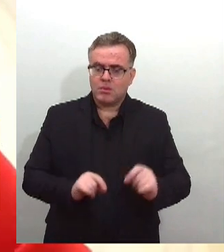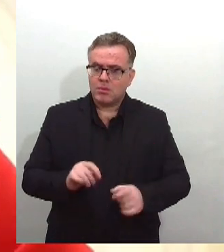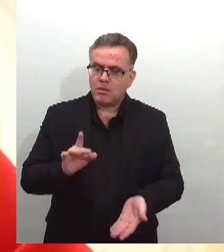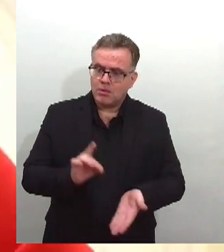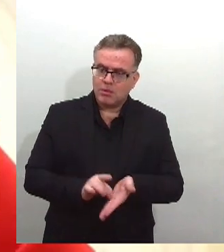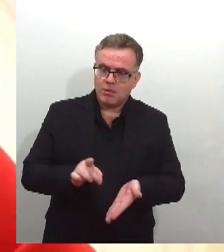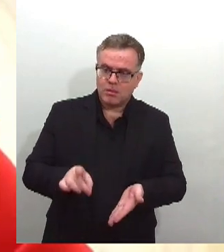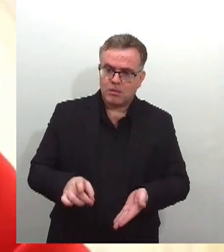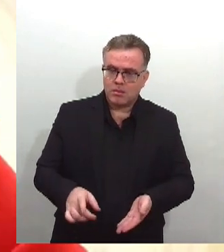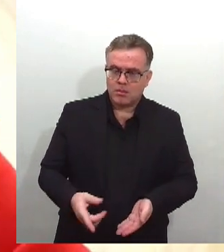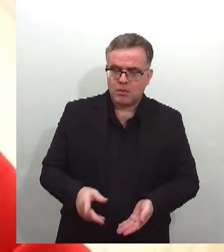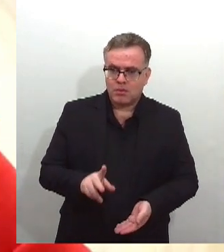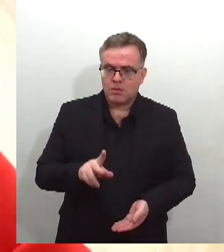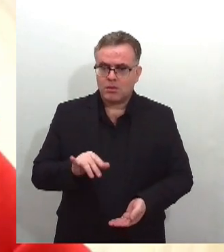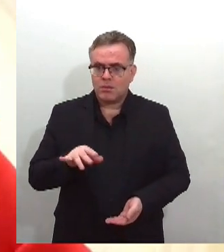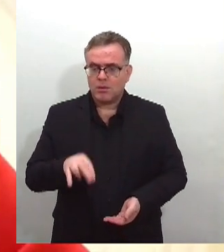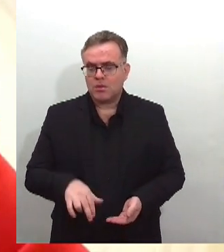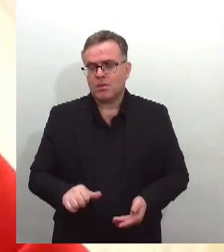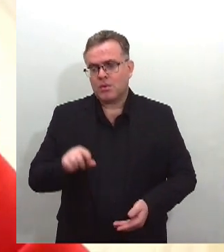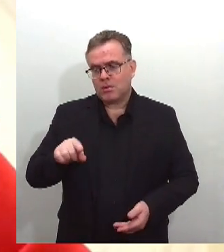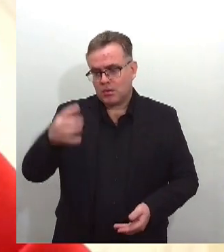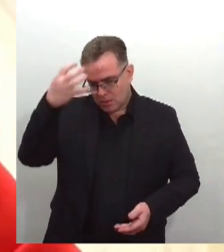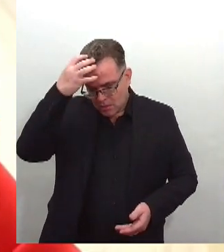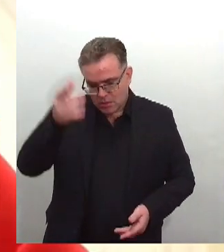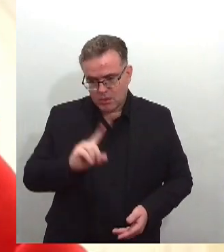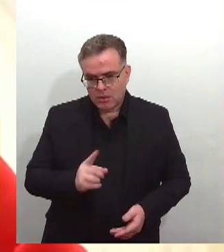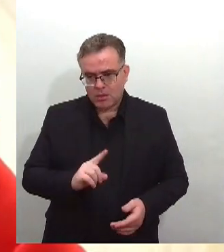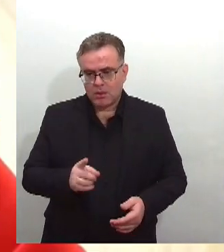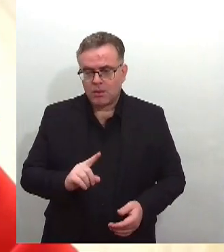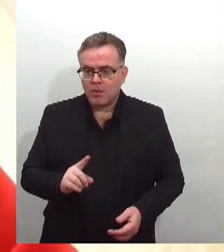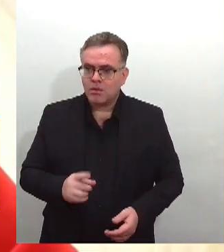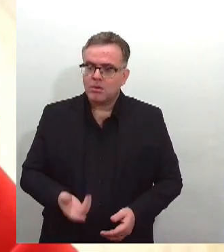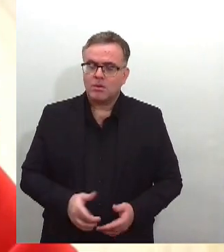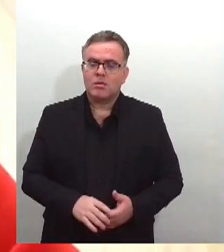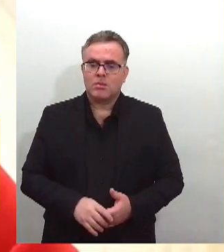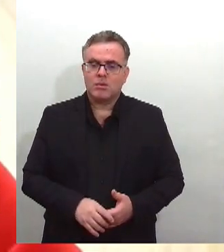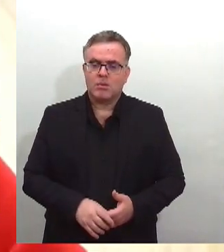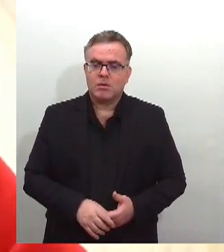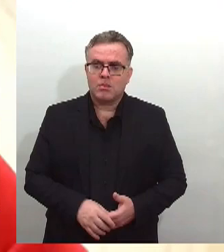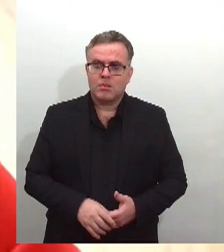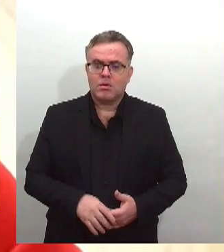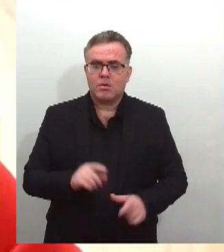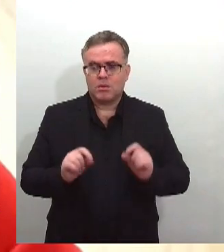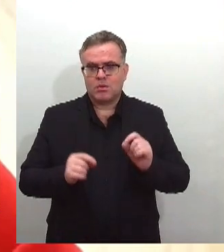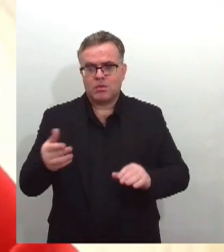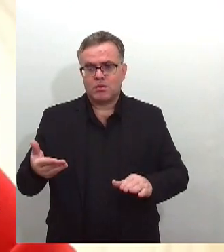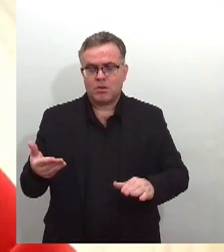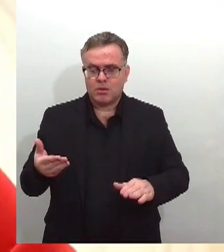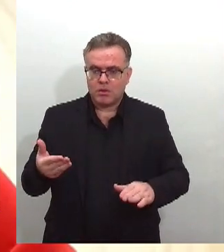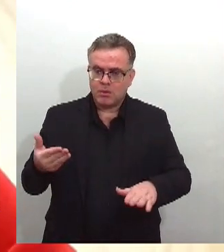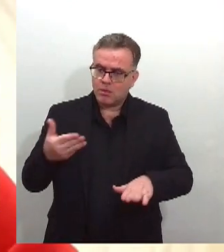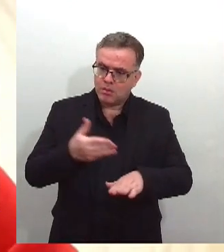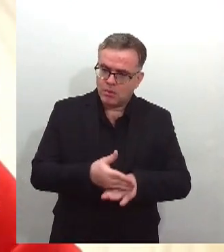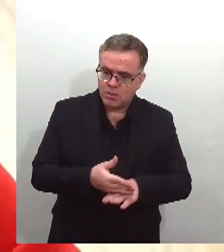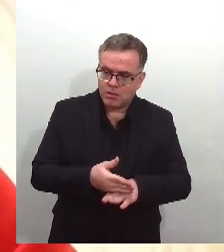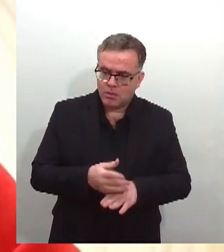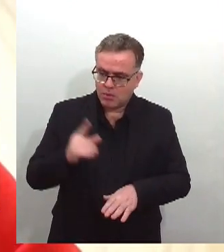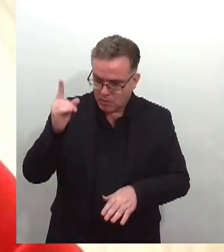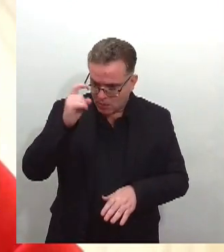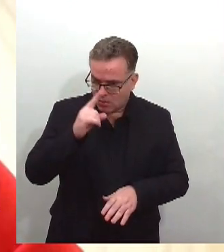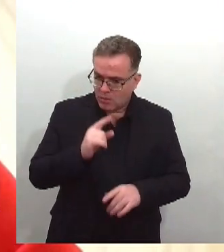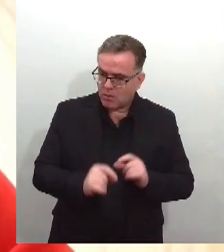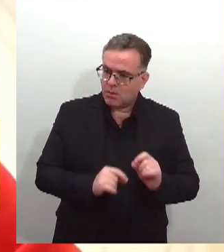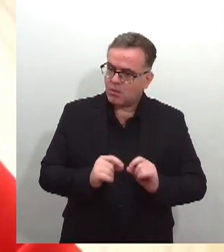vítima. Ela não é a culpada das agressões que ela vem sofrendo. Porque, como regra, ainda tem esse porém, que é uma grande dificuldade que nós temos.